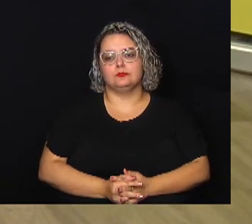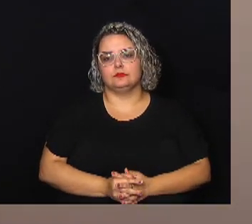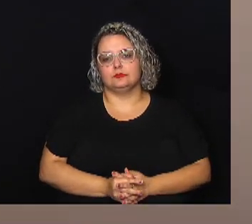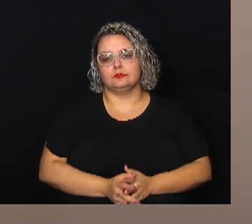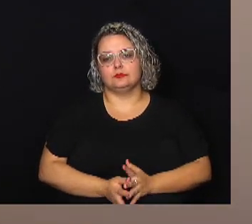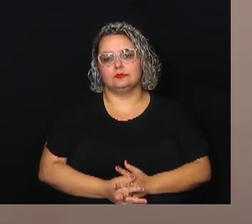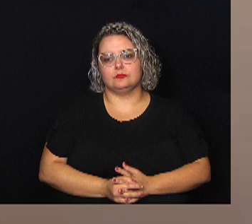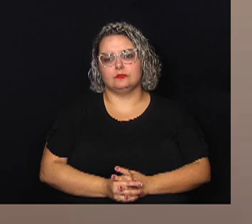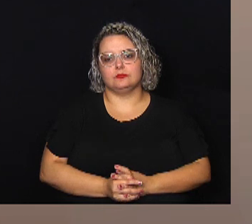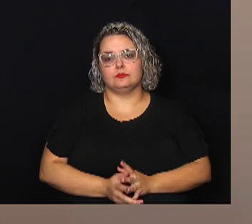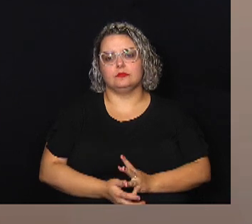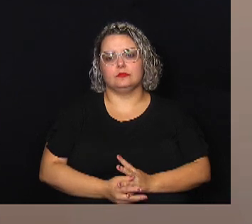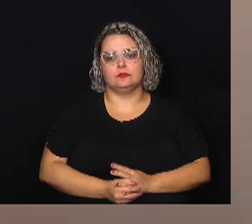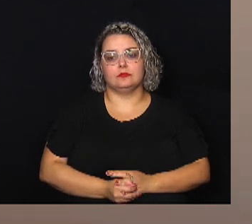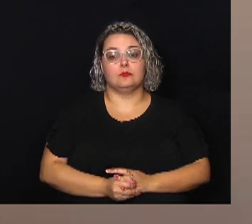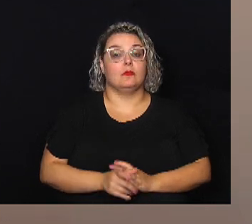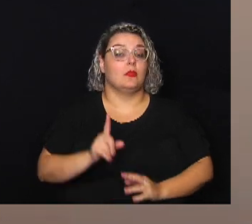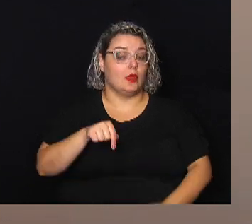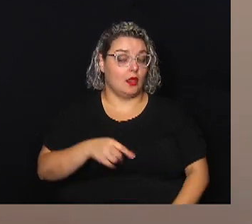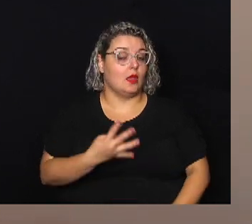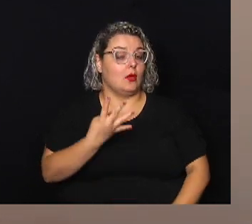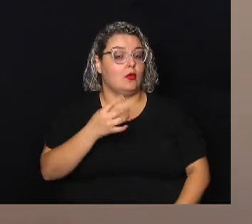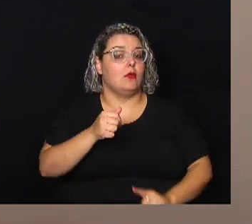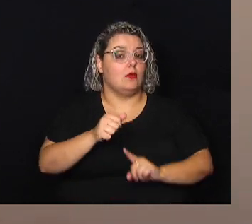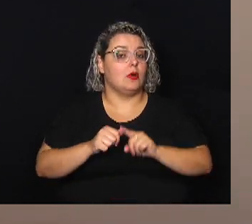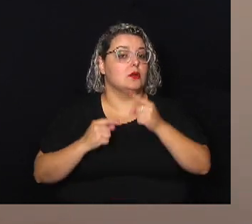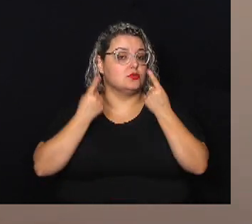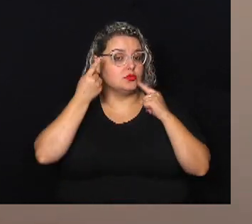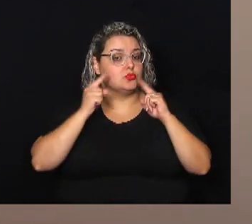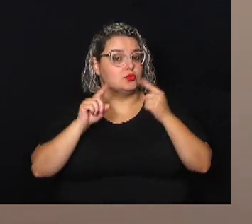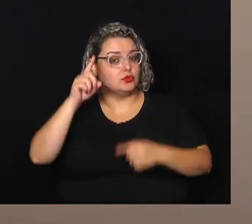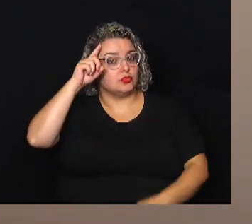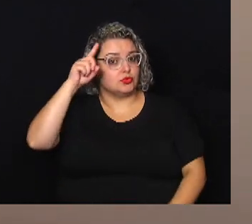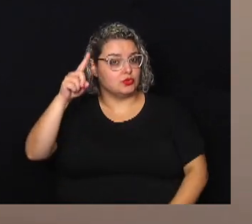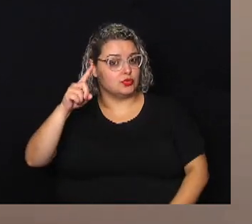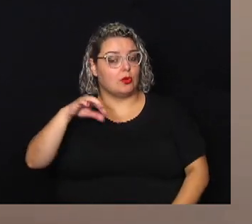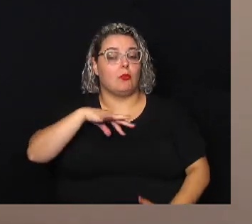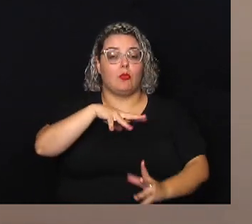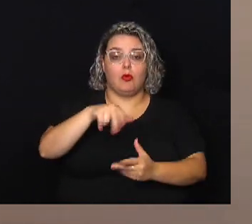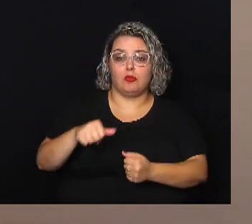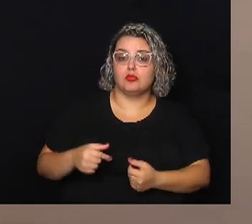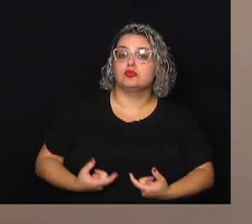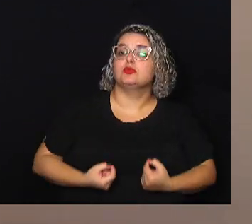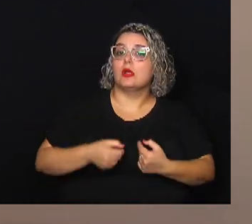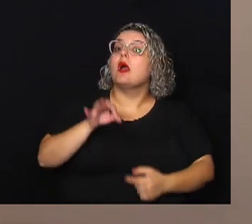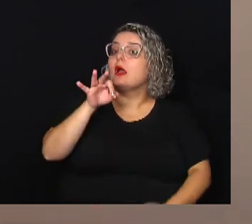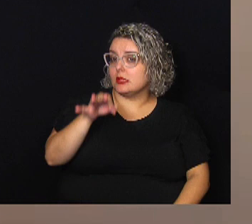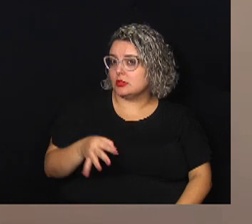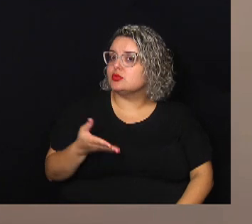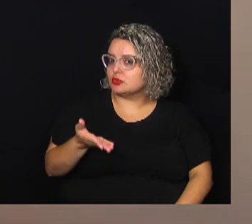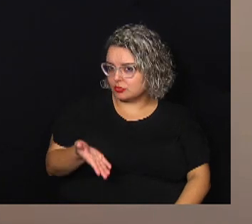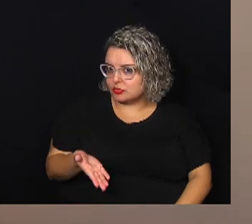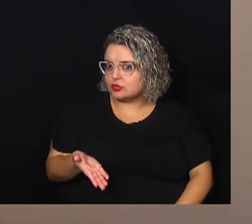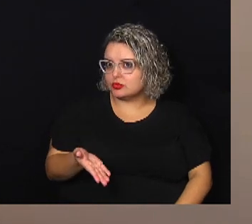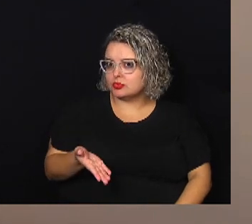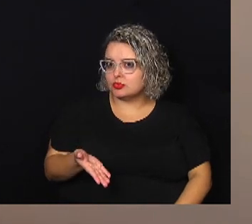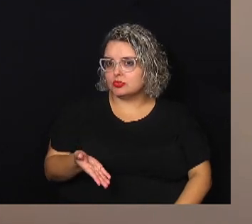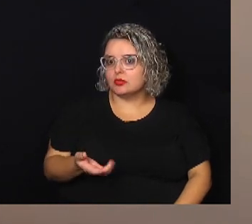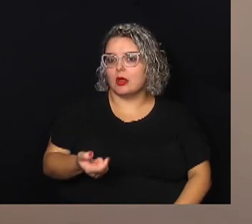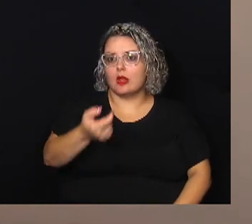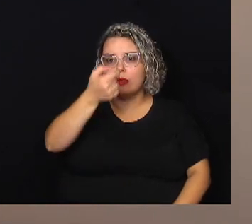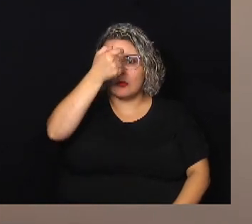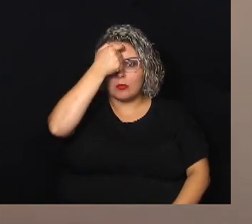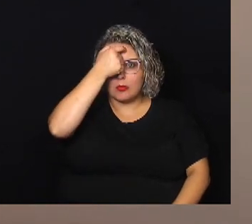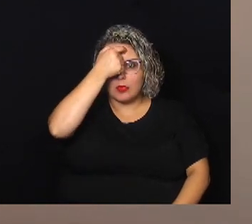O 4 de fevereiro, o Dia Mundial do Câncer, ele serve justamente para isso. Ele serve para